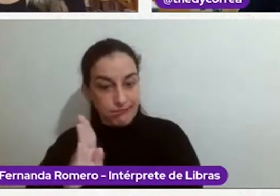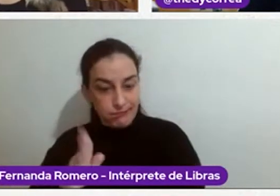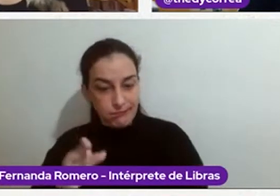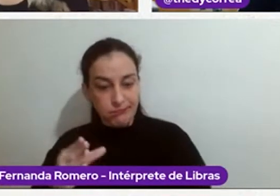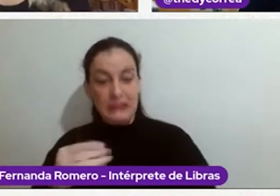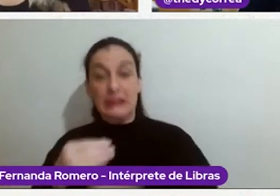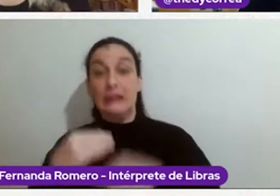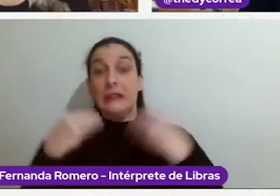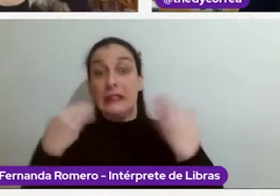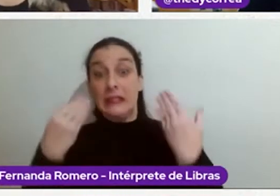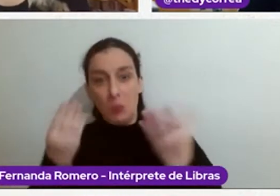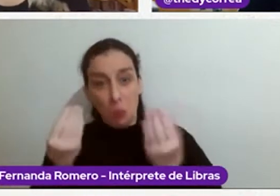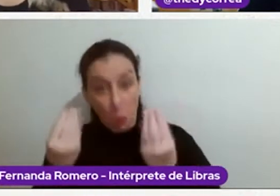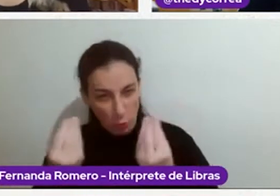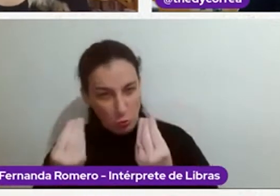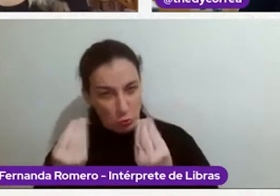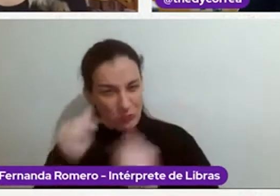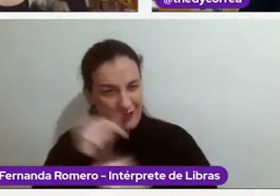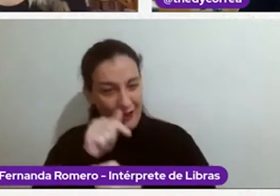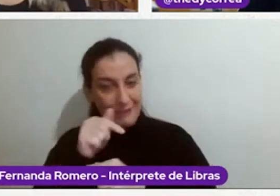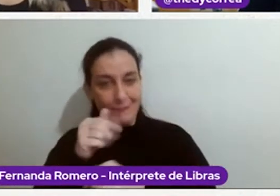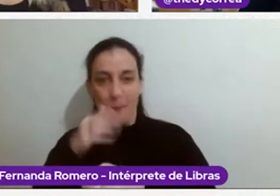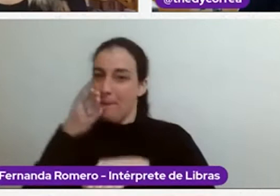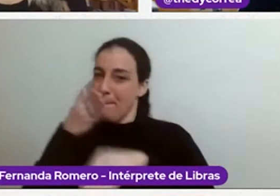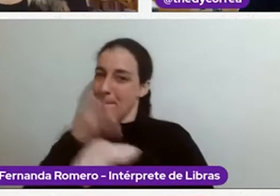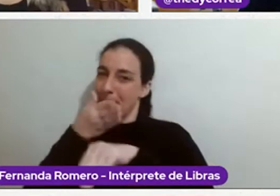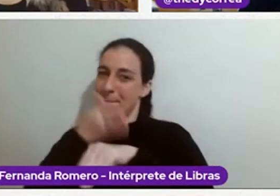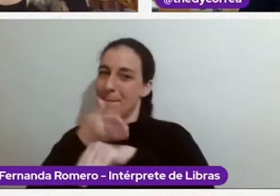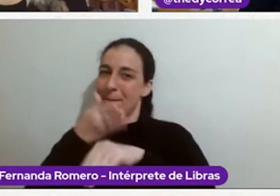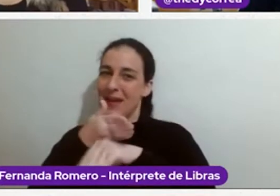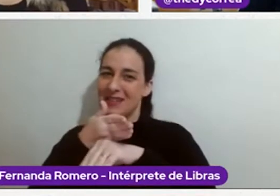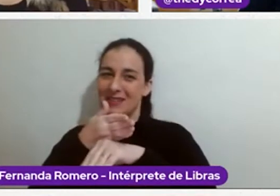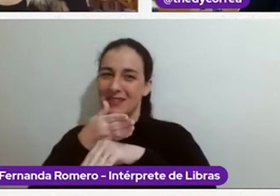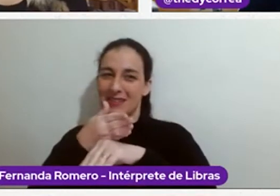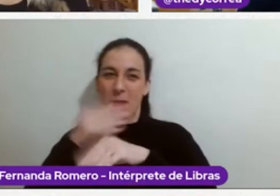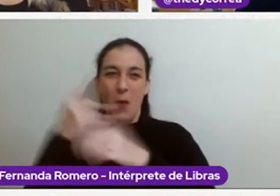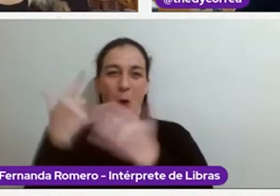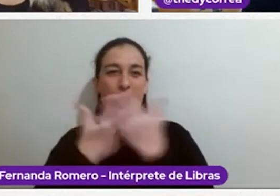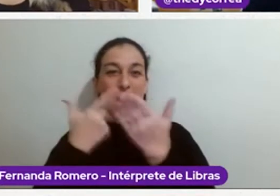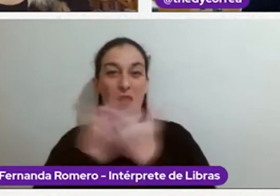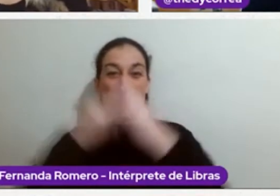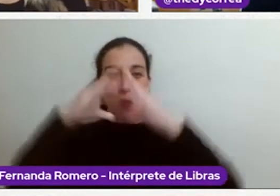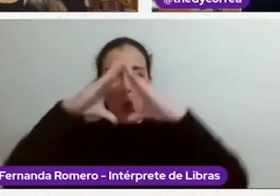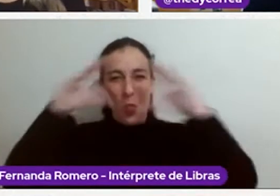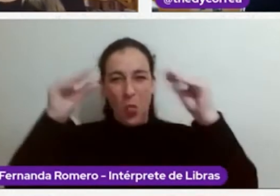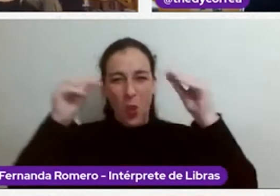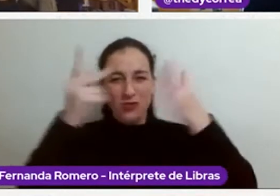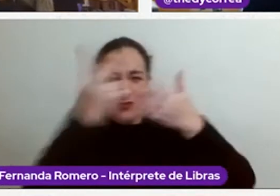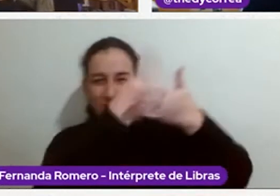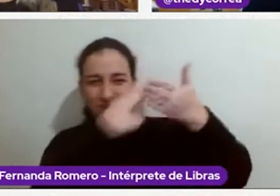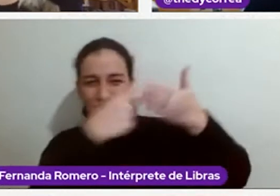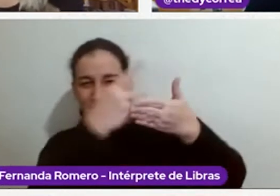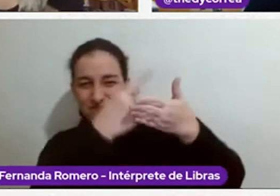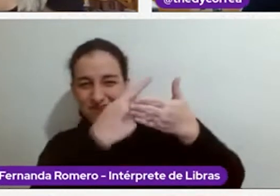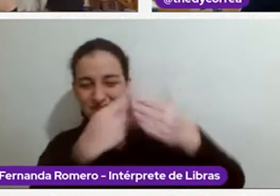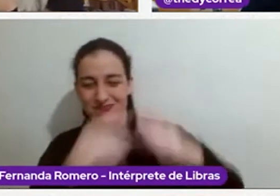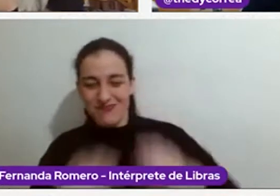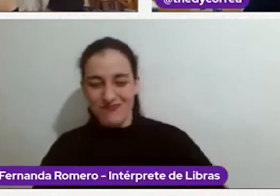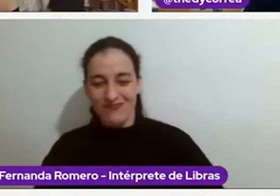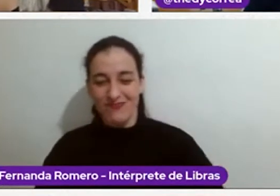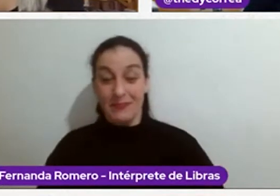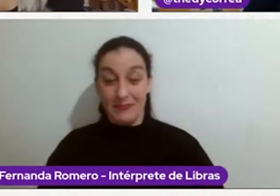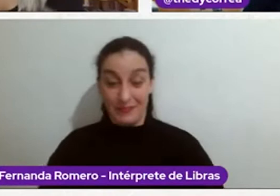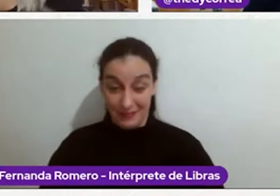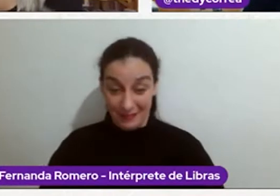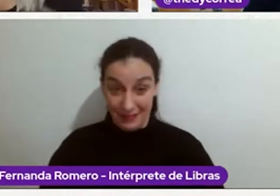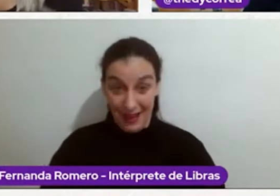que muitos deles estão presentes no Noite Ilustrada, que é um livro ilustrado por quadrinistas. Eu ia dizer